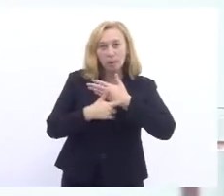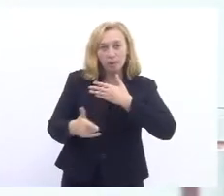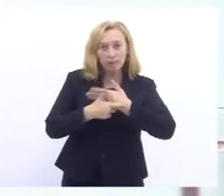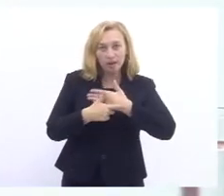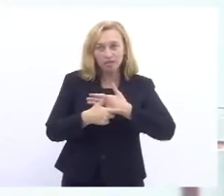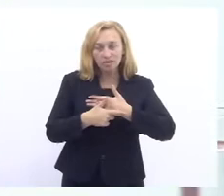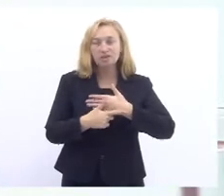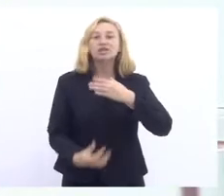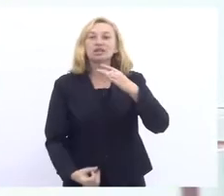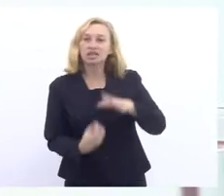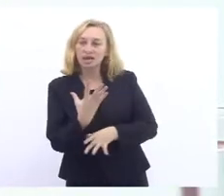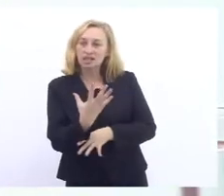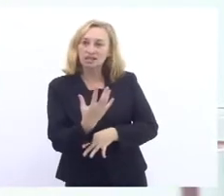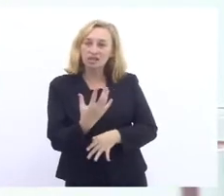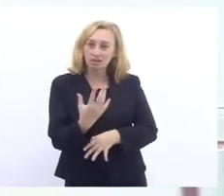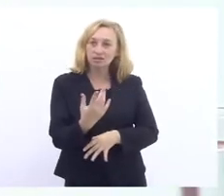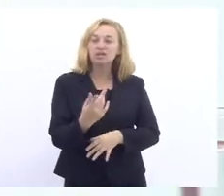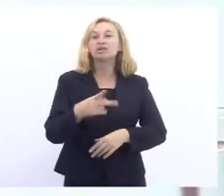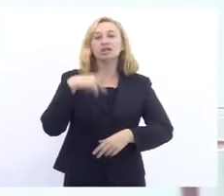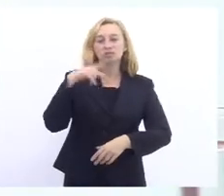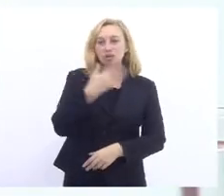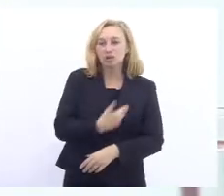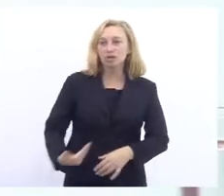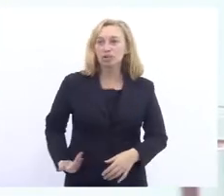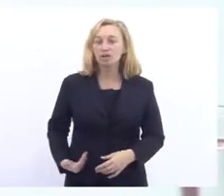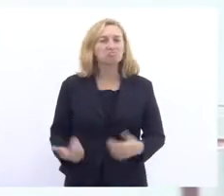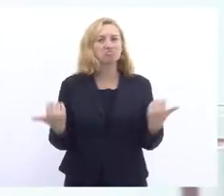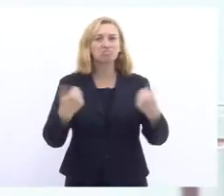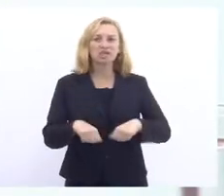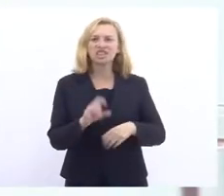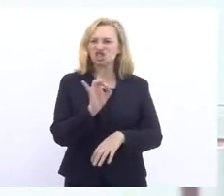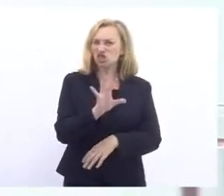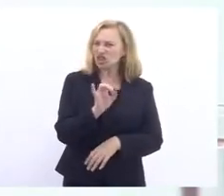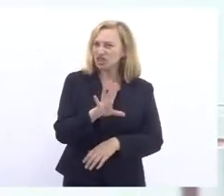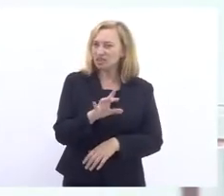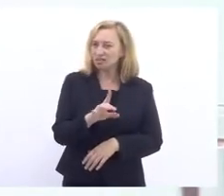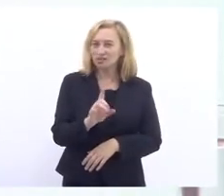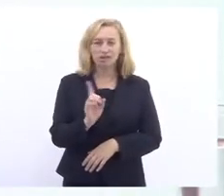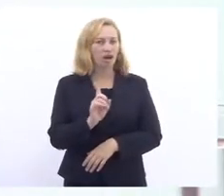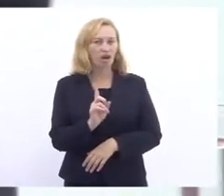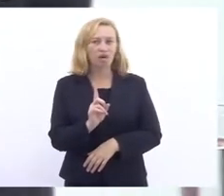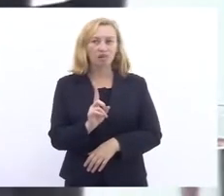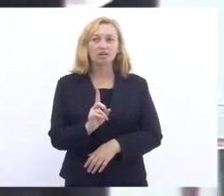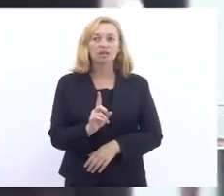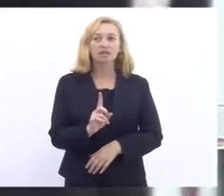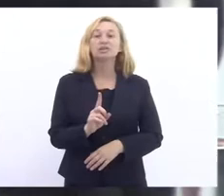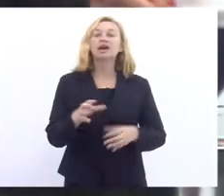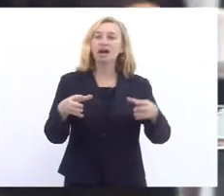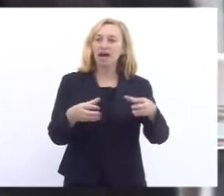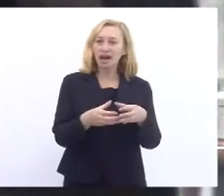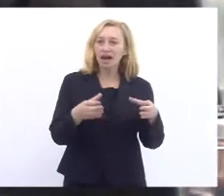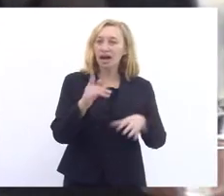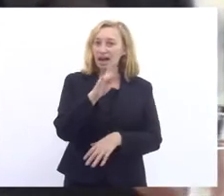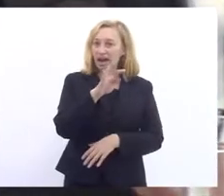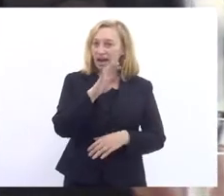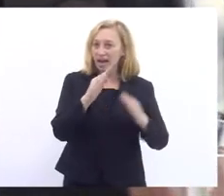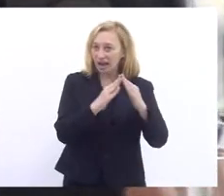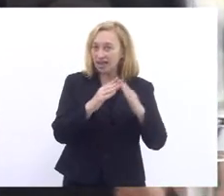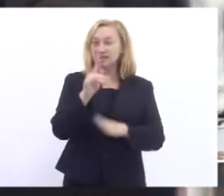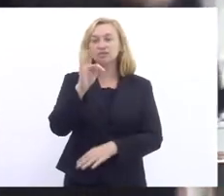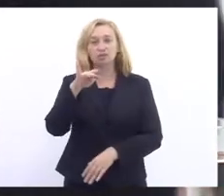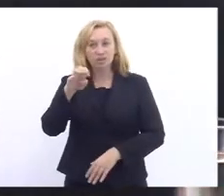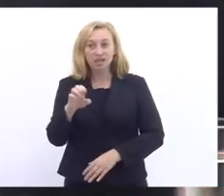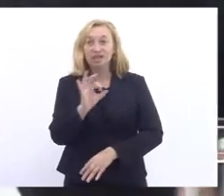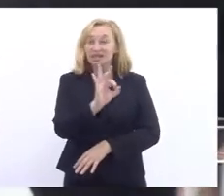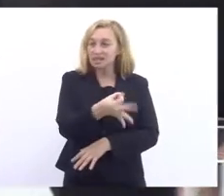de formulador implementador provedor das políticas públicas ele não precisa fazer sozinho não deve fazer isso sozinho e a cada Fluminense de fato